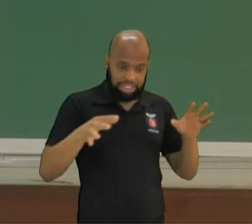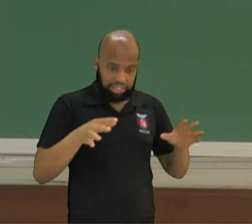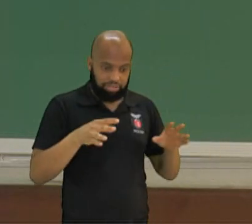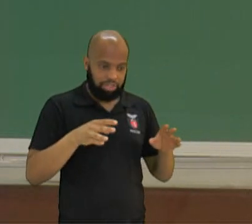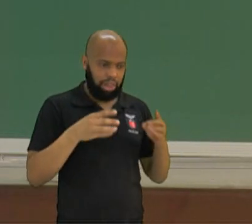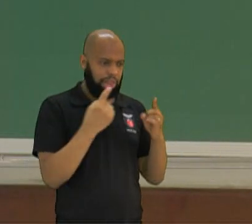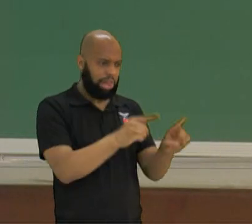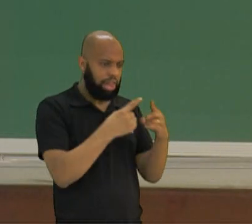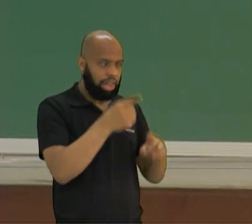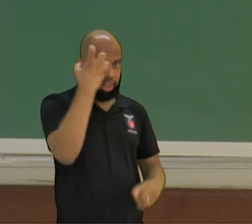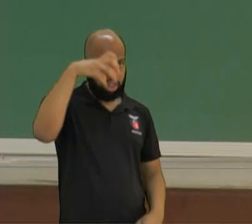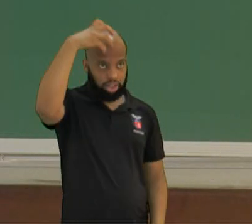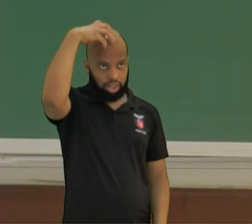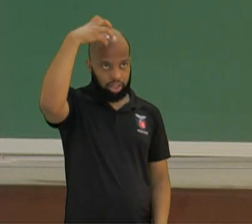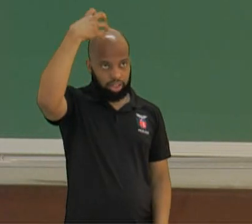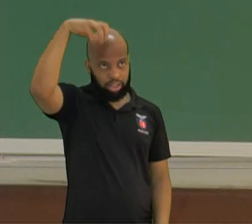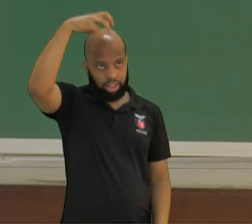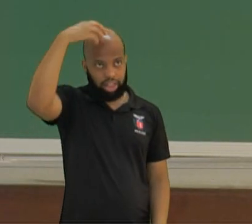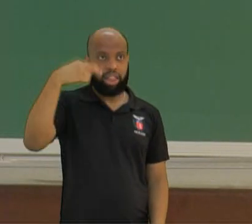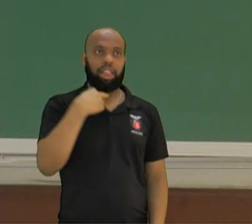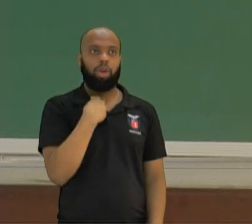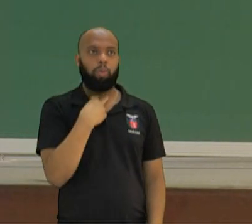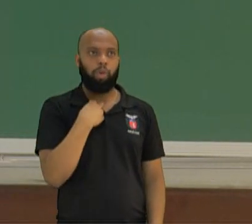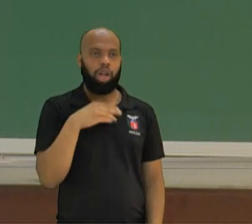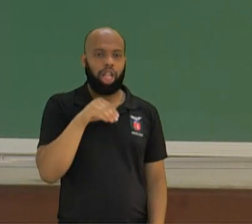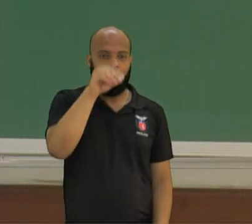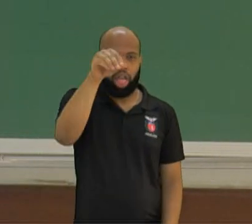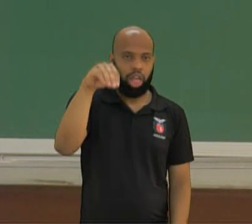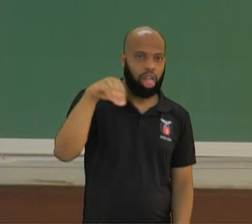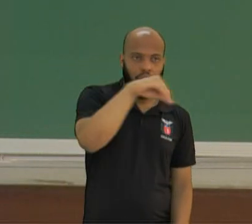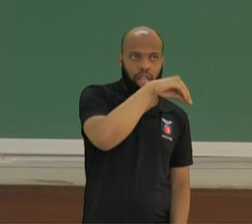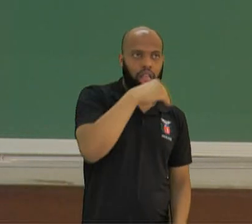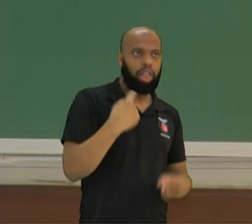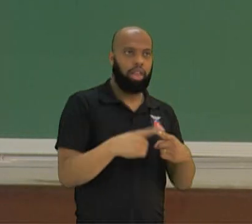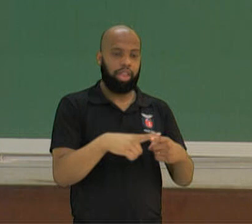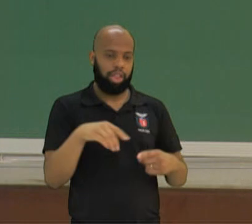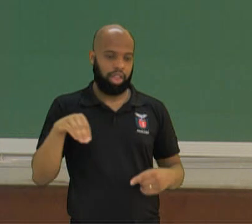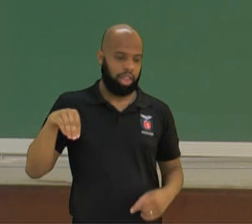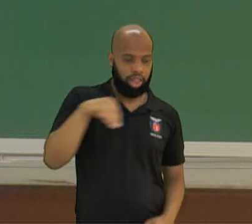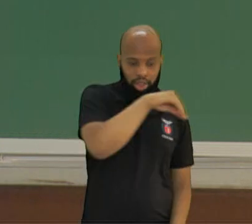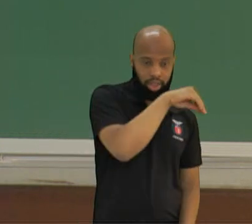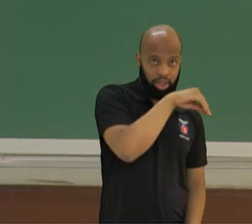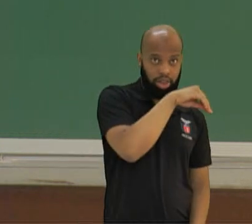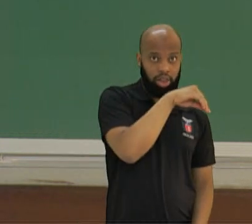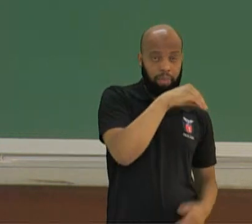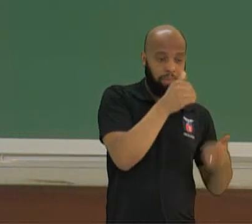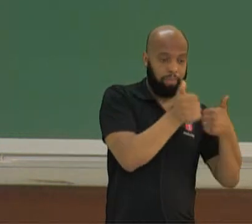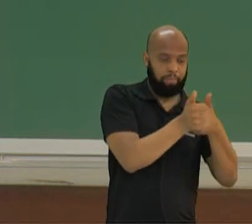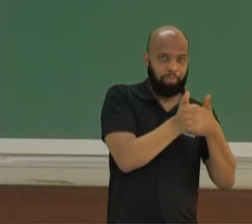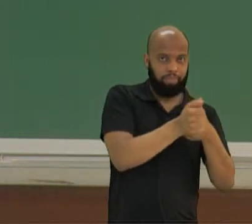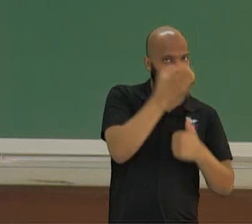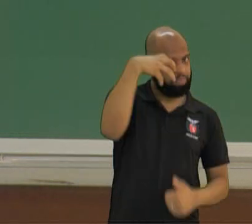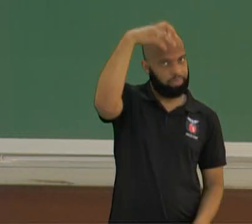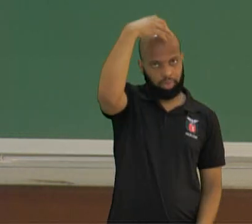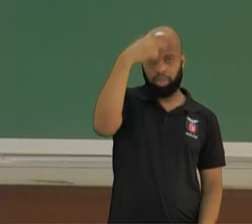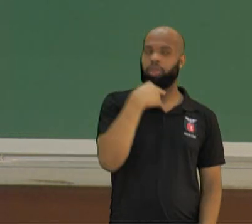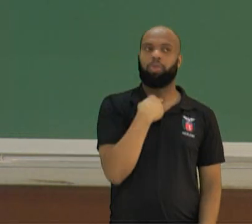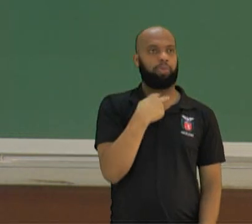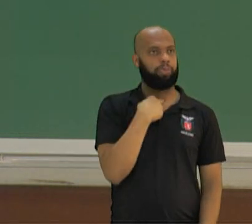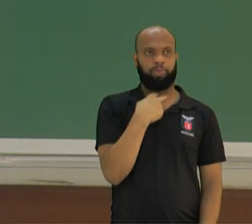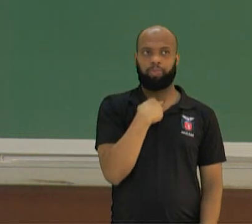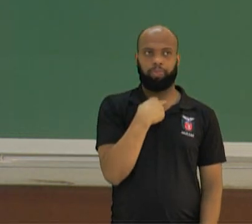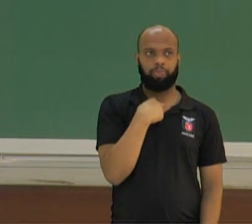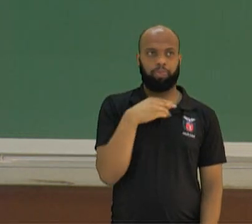rei. O rei não pode se movimentar nessas casas porque ficaria ao lado, né, do rei adversário. Isso não